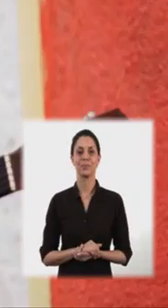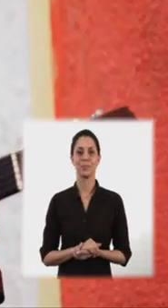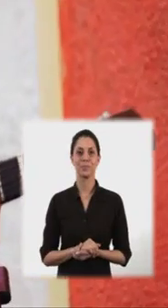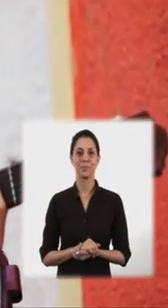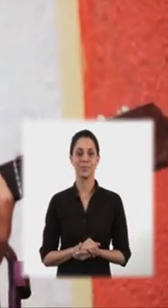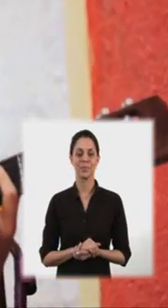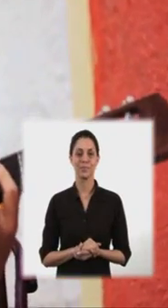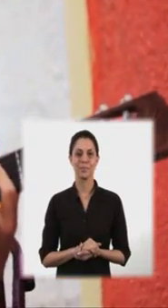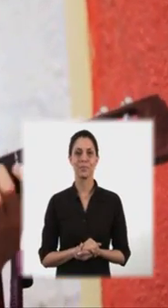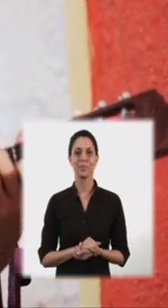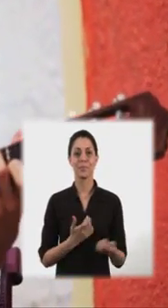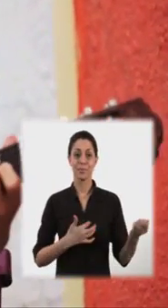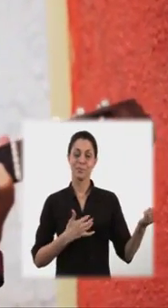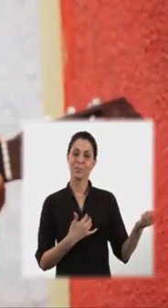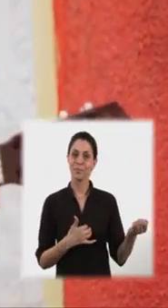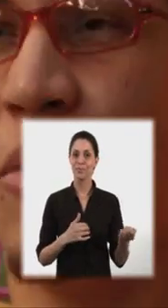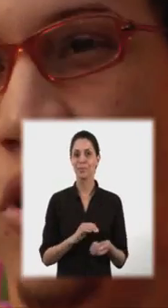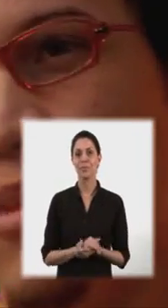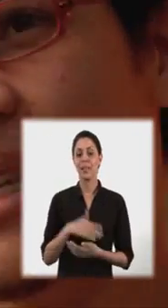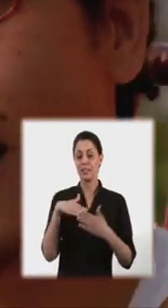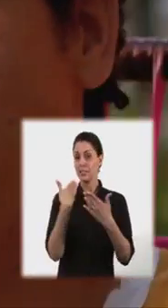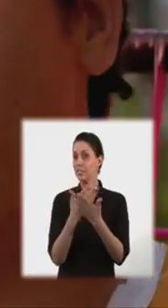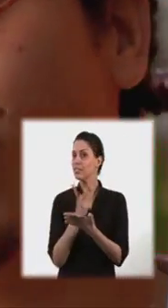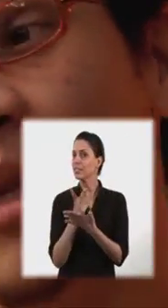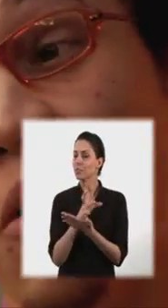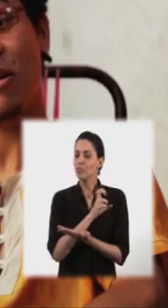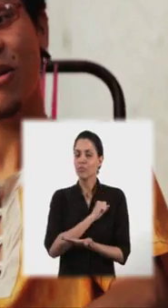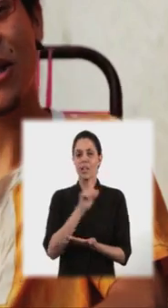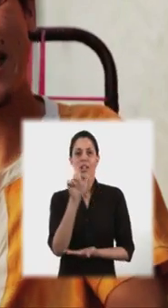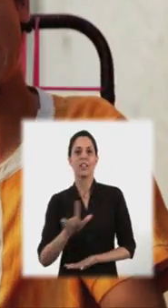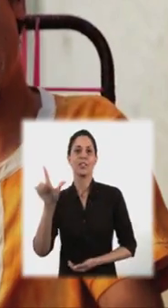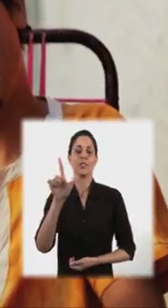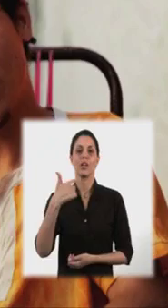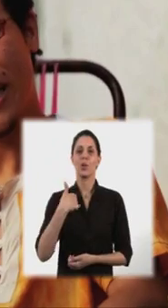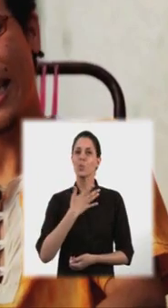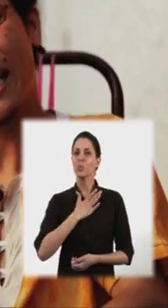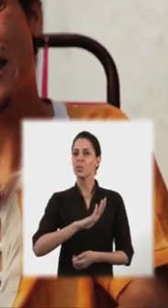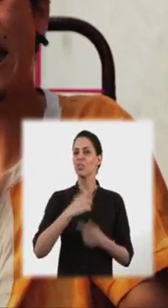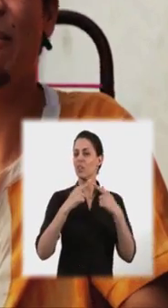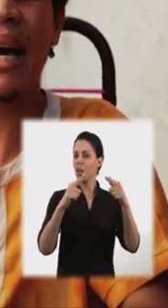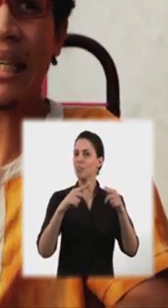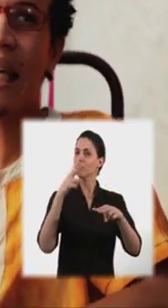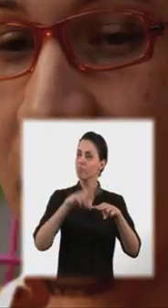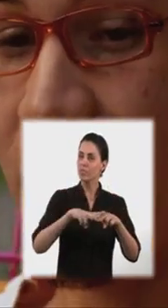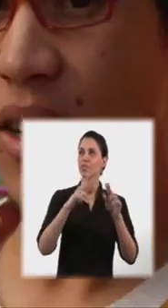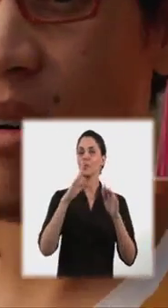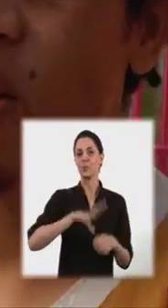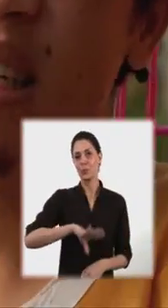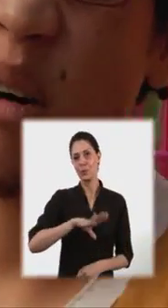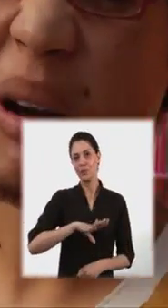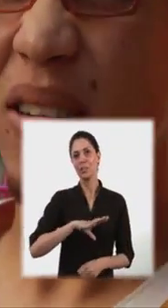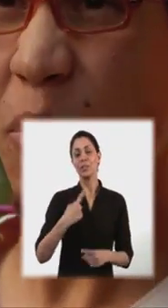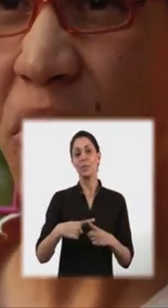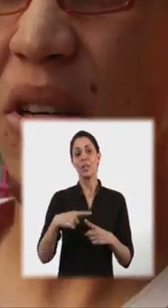torresmo com pimenta. Na escola eu sempre gostei muito de literatura. Eu não gostava em português da área de gramática.